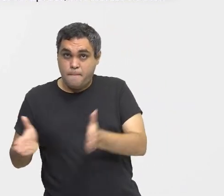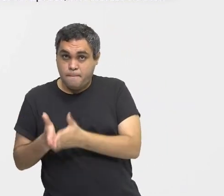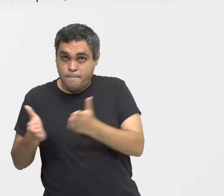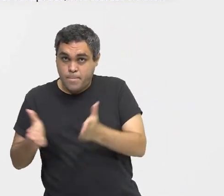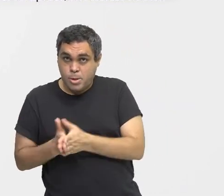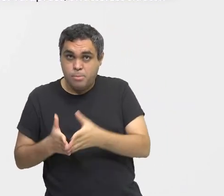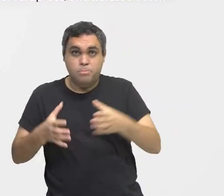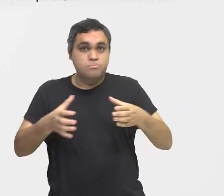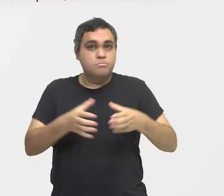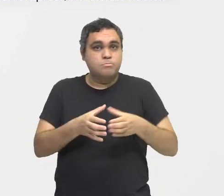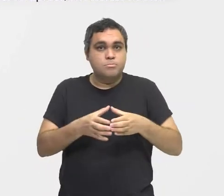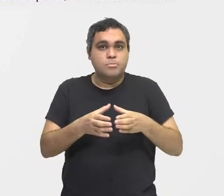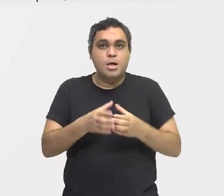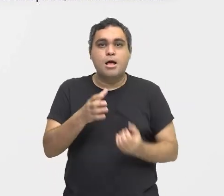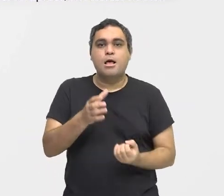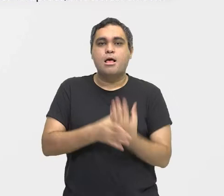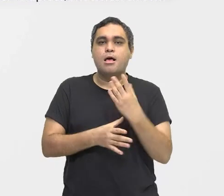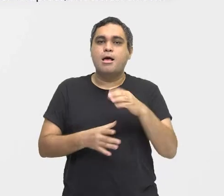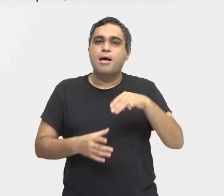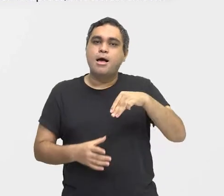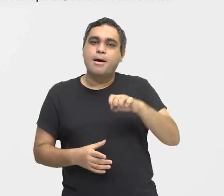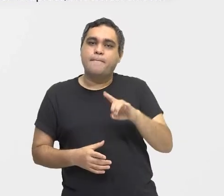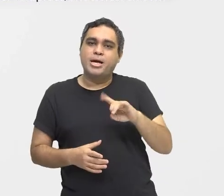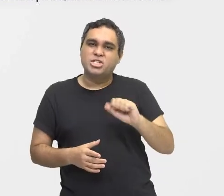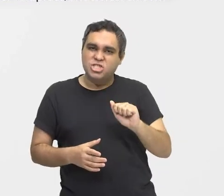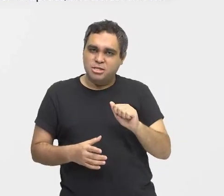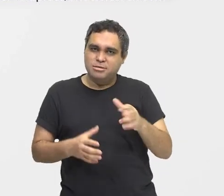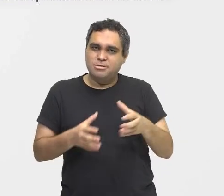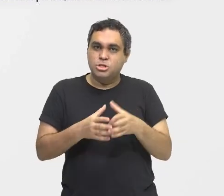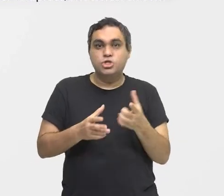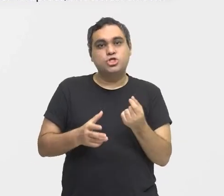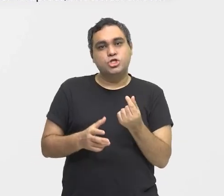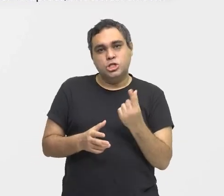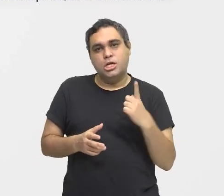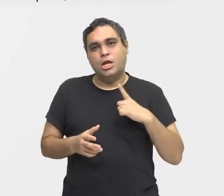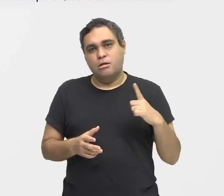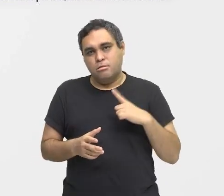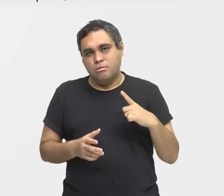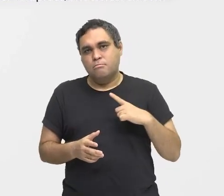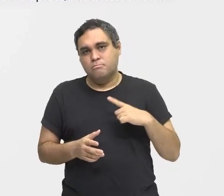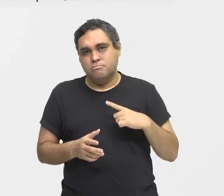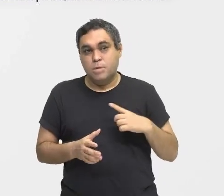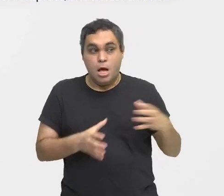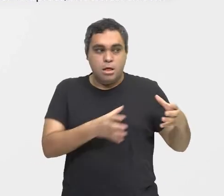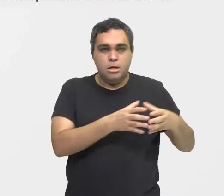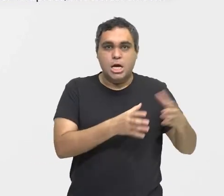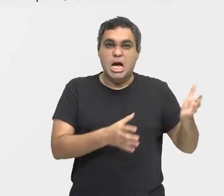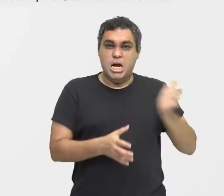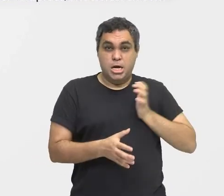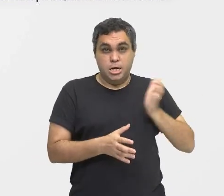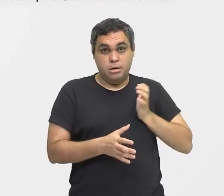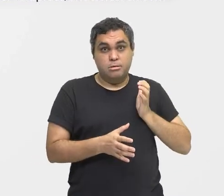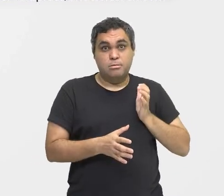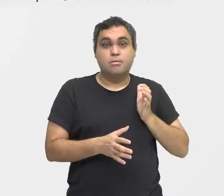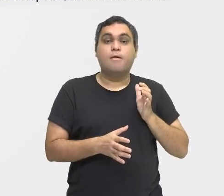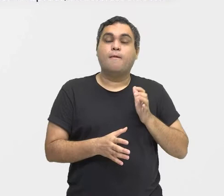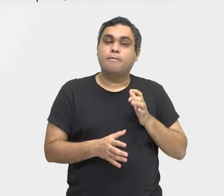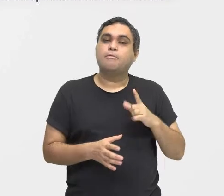nossa economia. E a partir disso também nós tivemos muitos investimentos, principalmente na parte